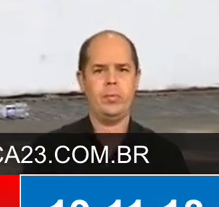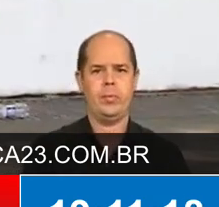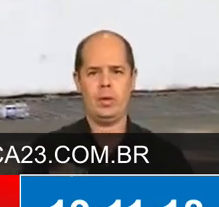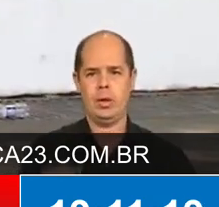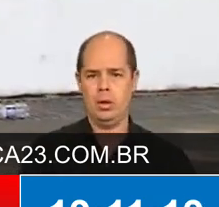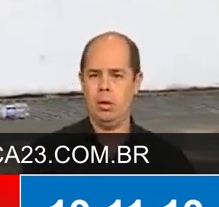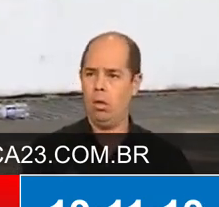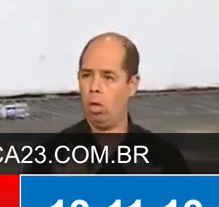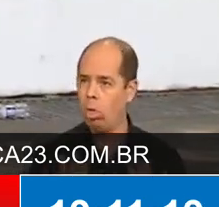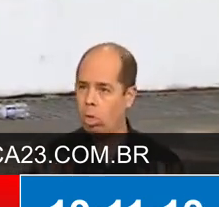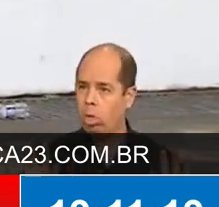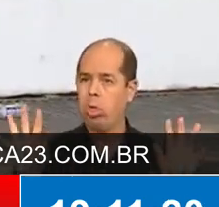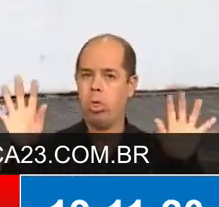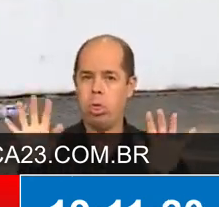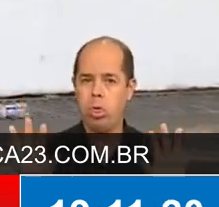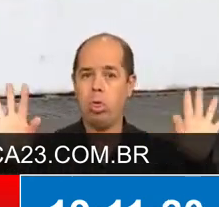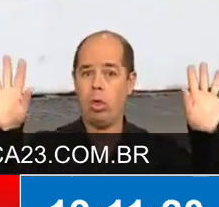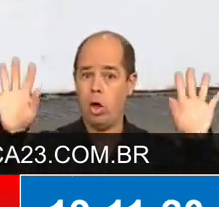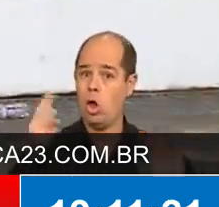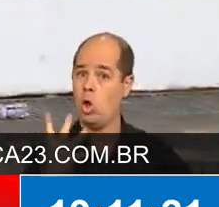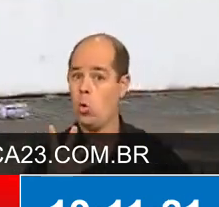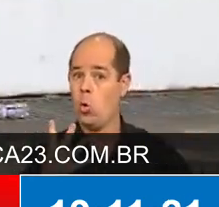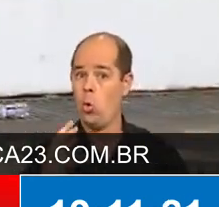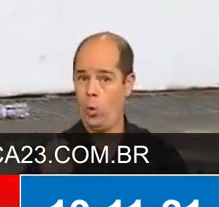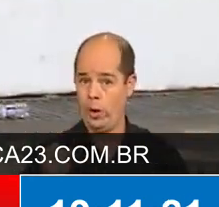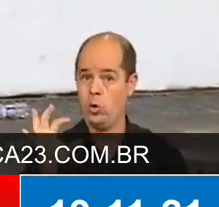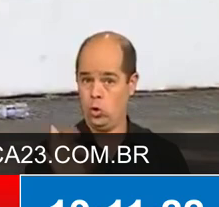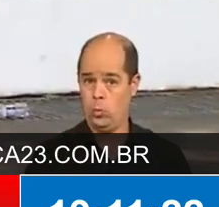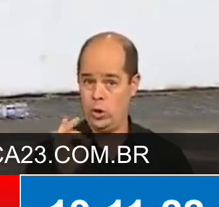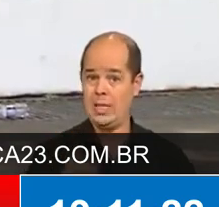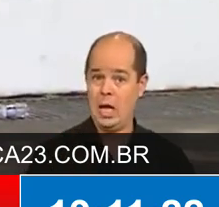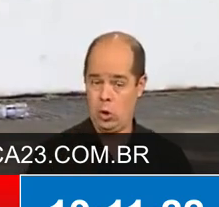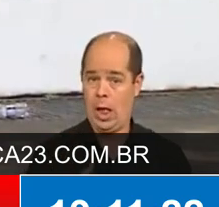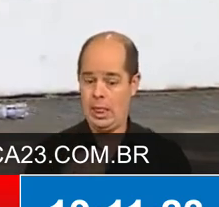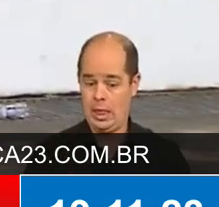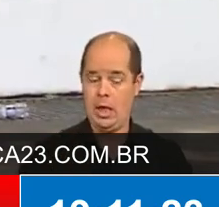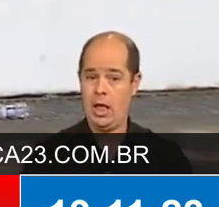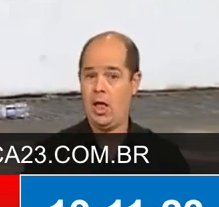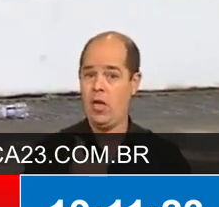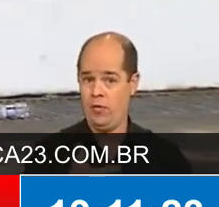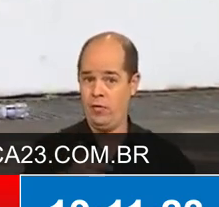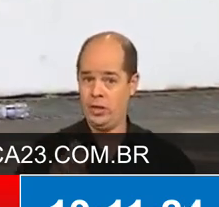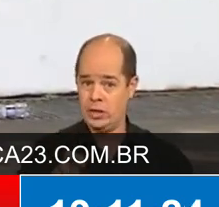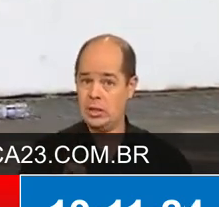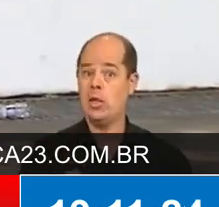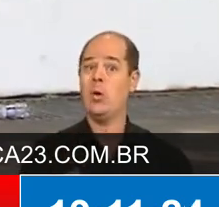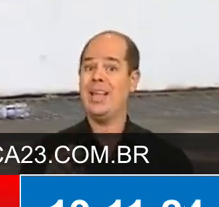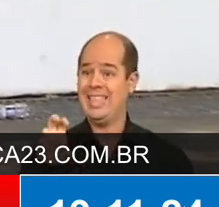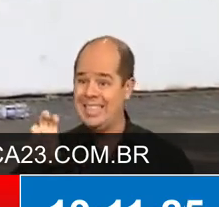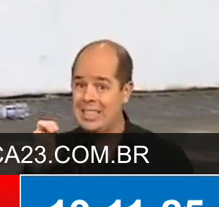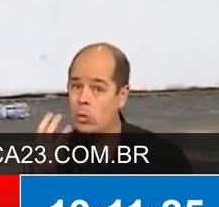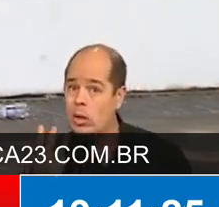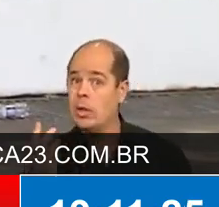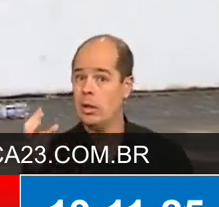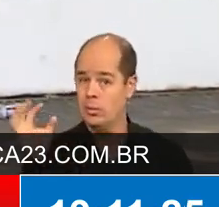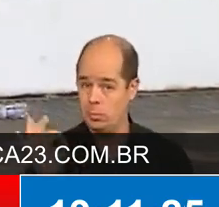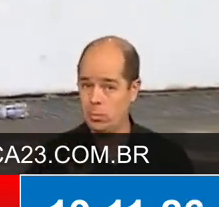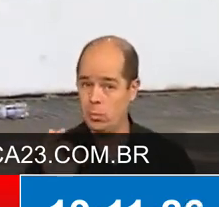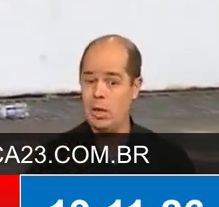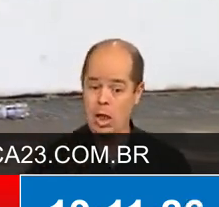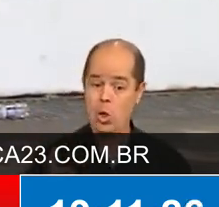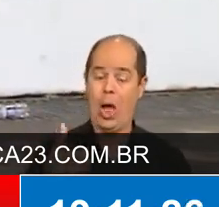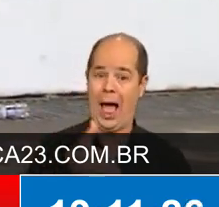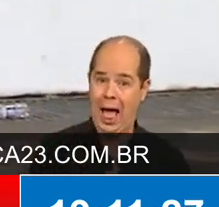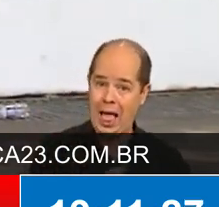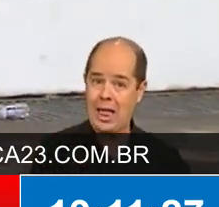efeito estufa em 48% até 2025 e em 53% até